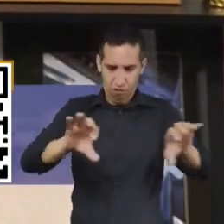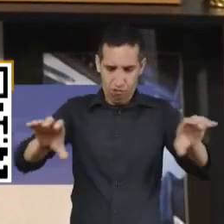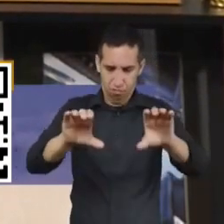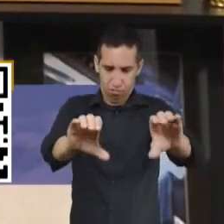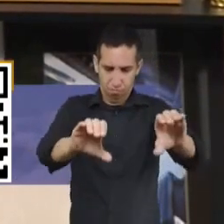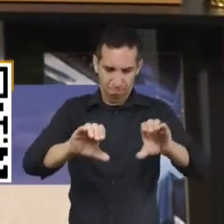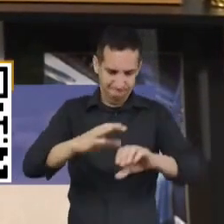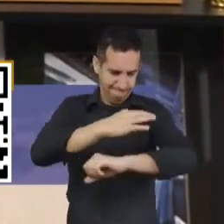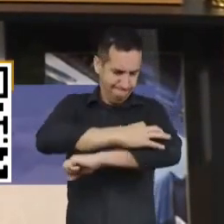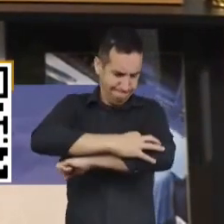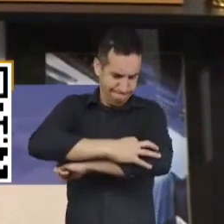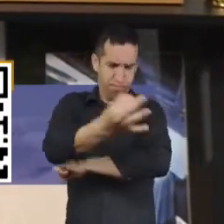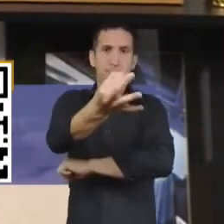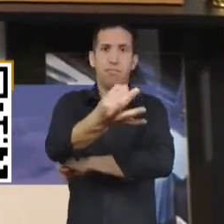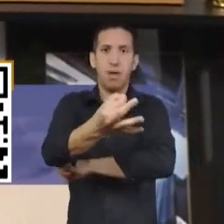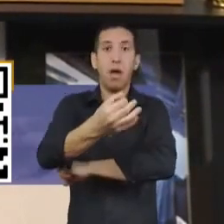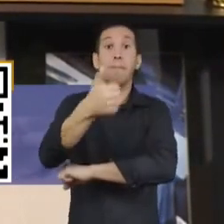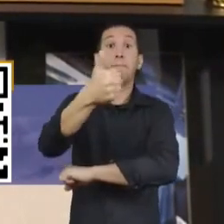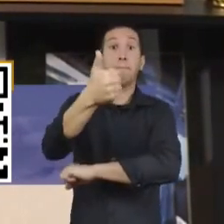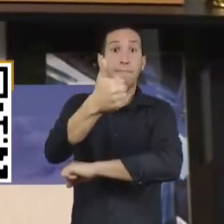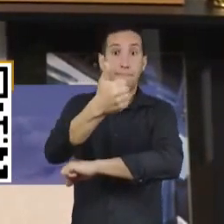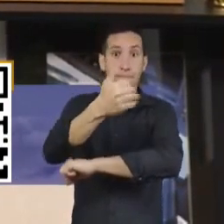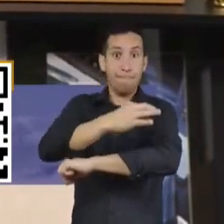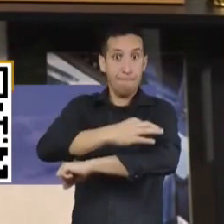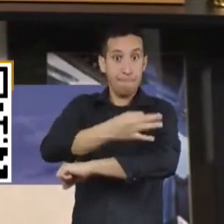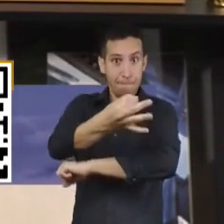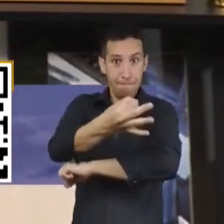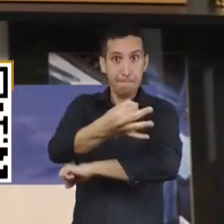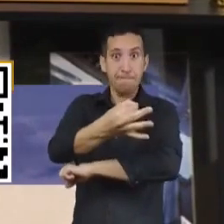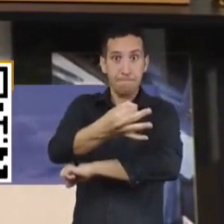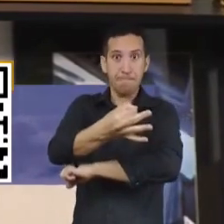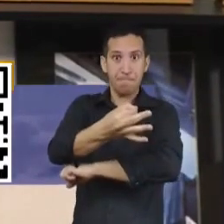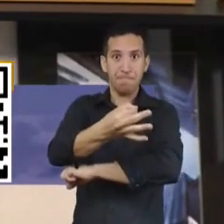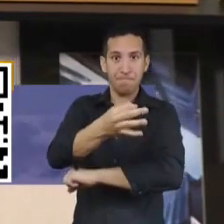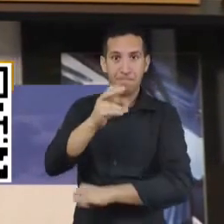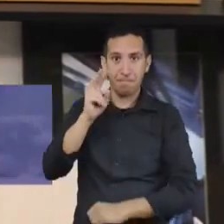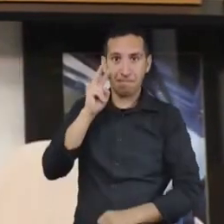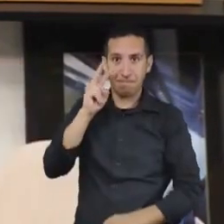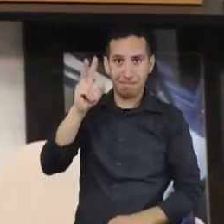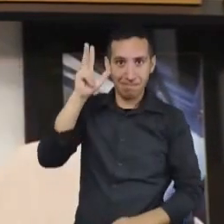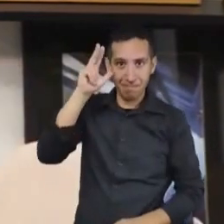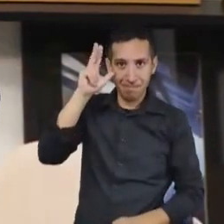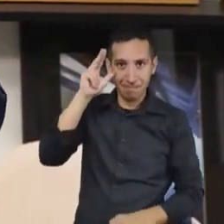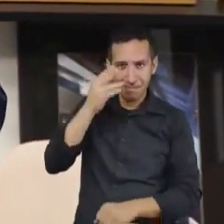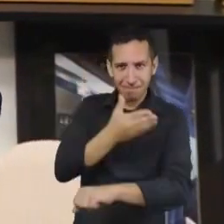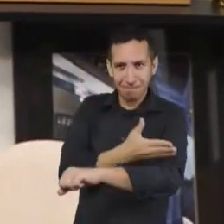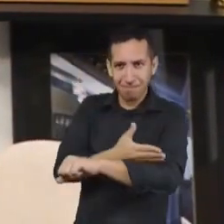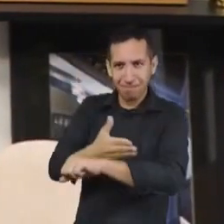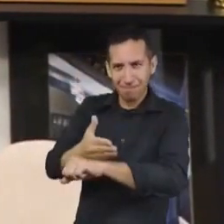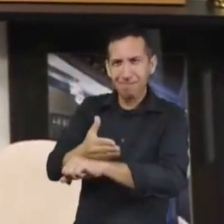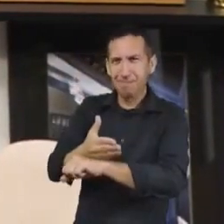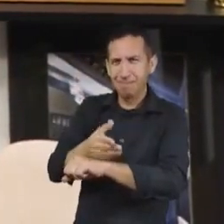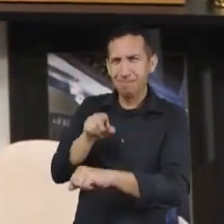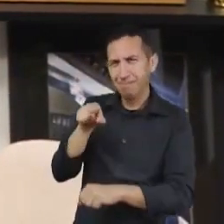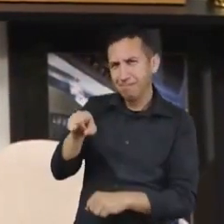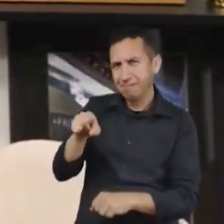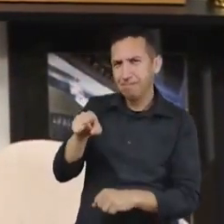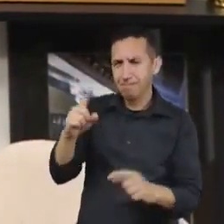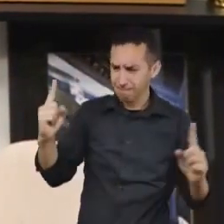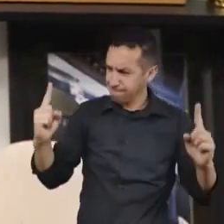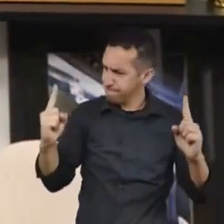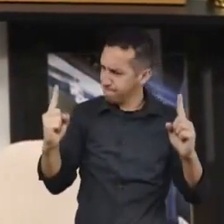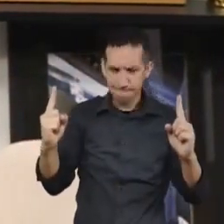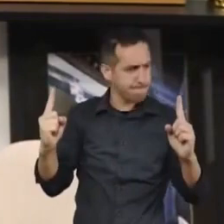e começou a desatar os selos ele abre o primeiro selo e ele vem então esse cavalo branco esse cavalo branco eo seu Cavaleiro